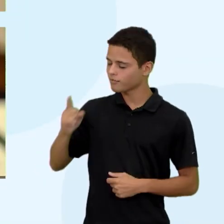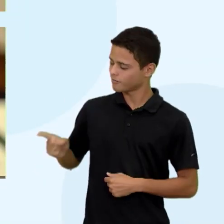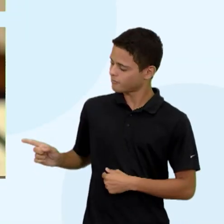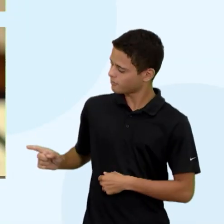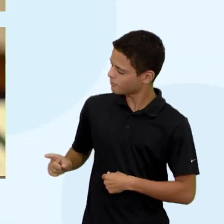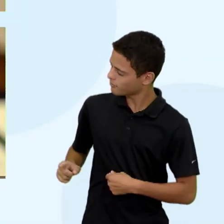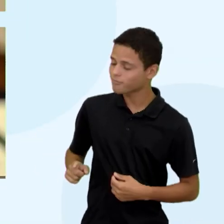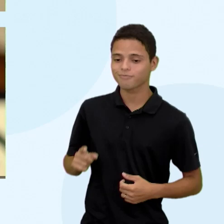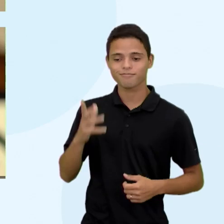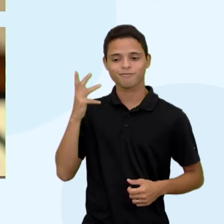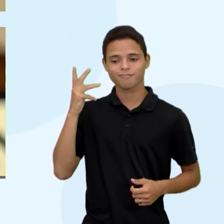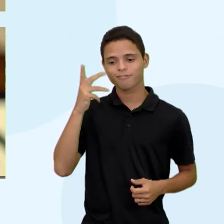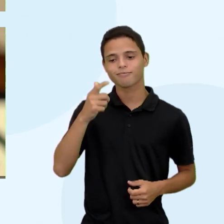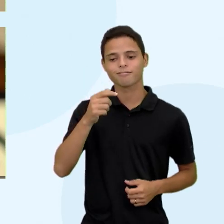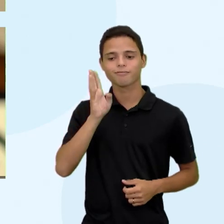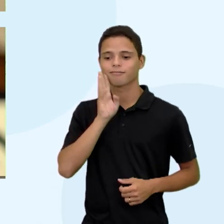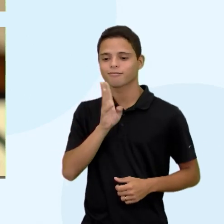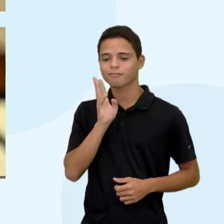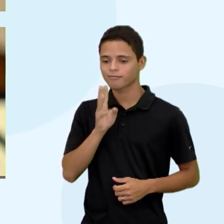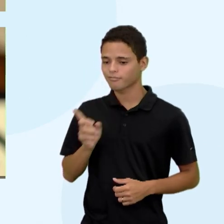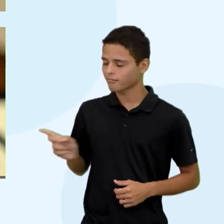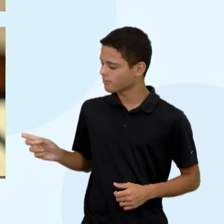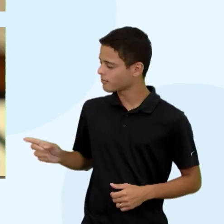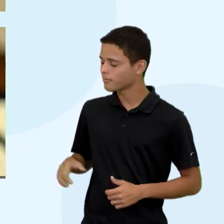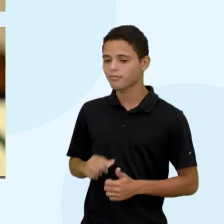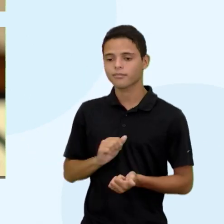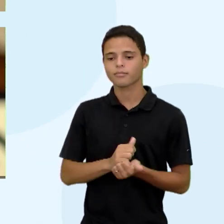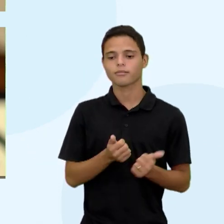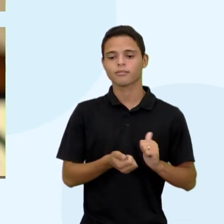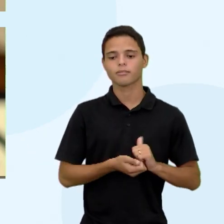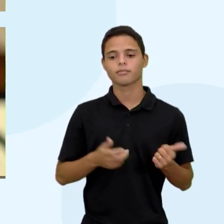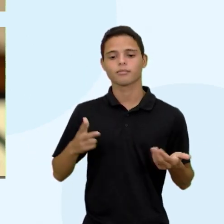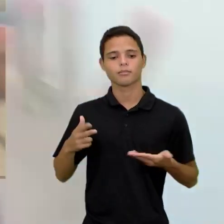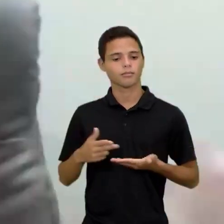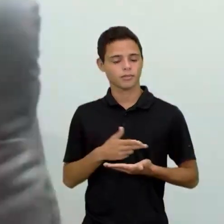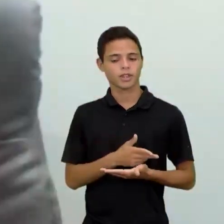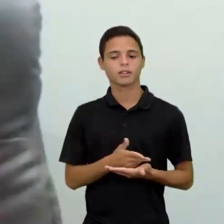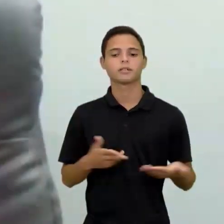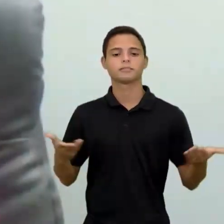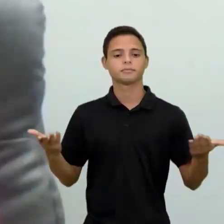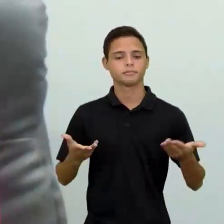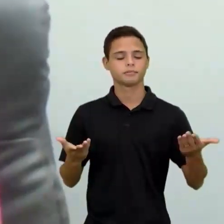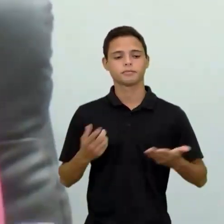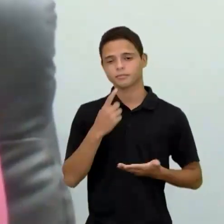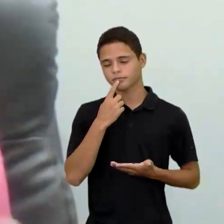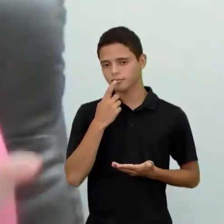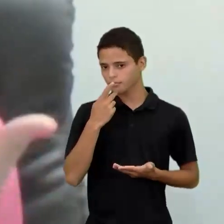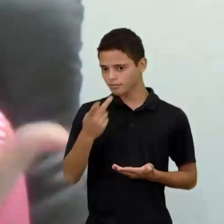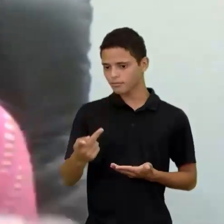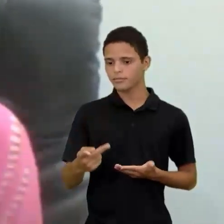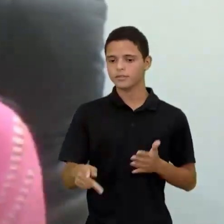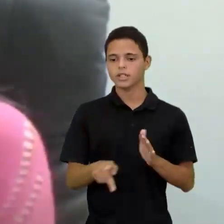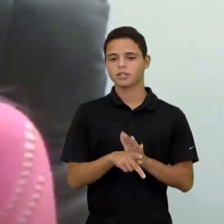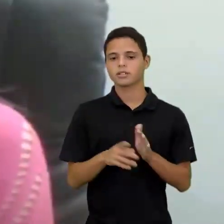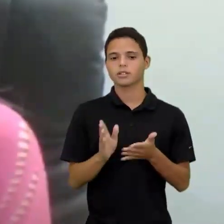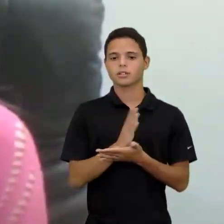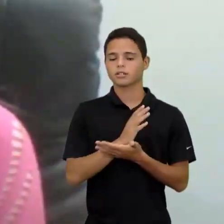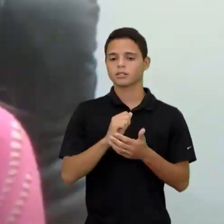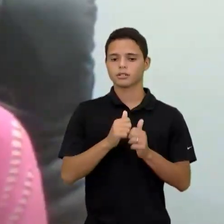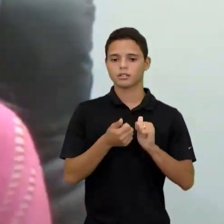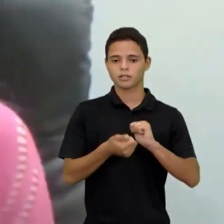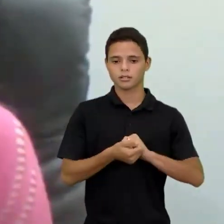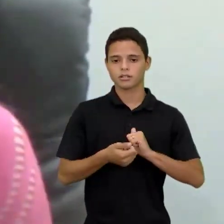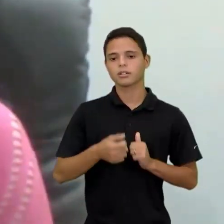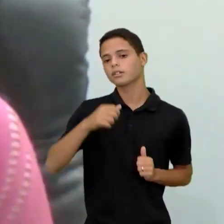motora e tudo usando a tesoura adaptada, tá? Aí nós vamos falar um pouquinho de adaptação arquitetônica que o Cauê já falou